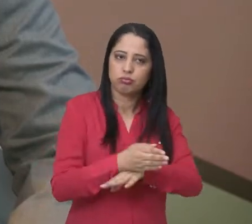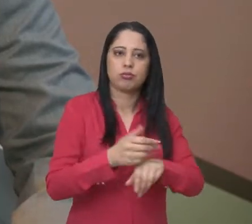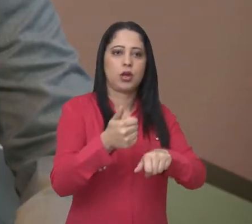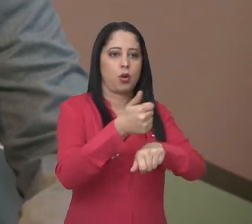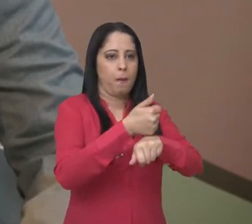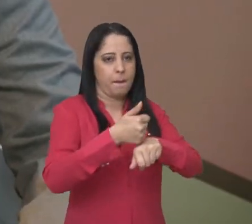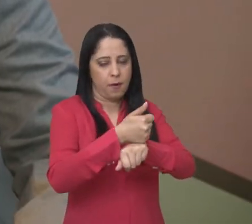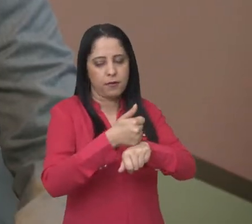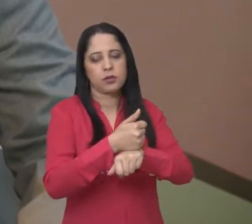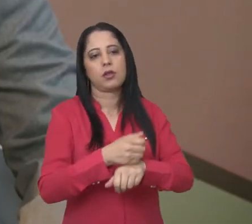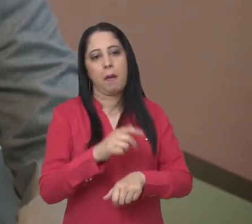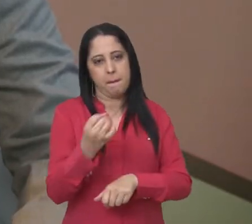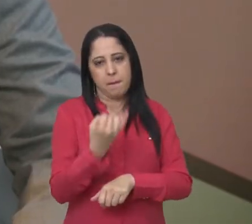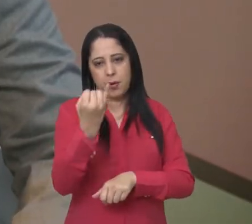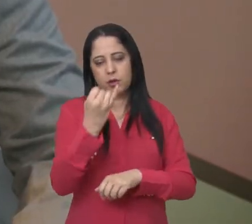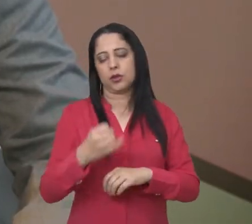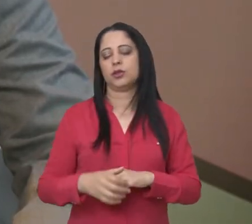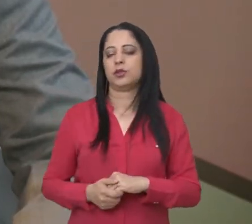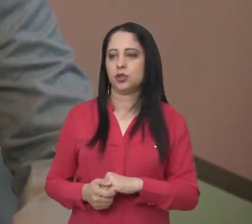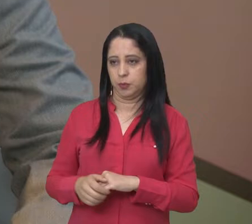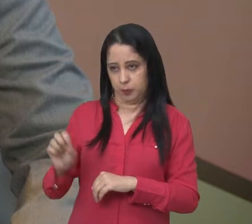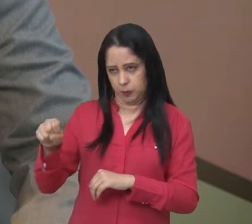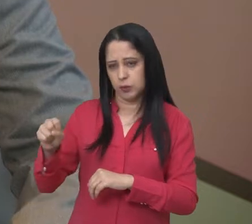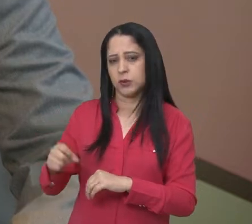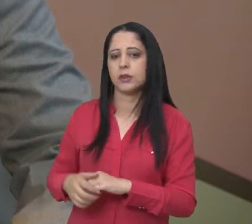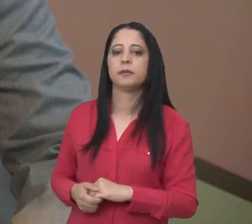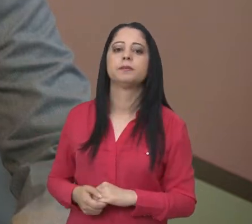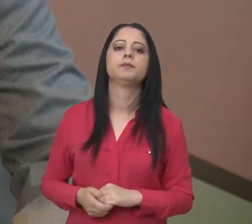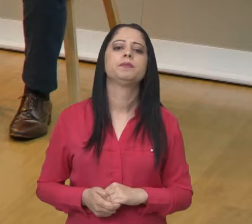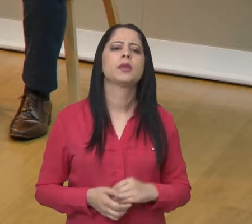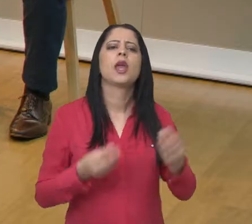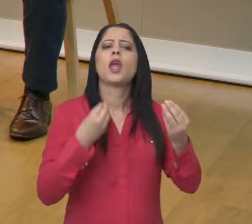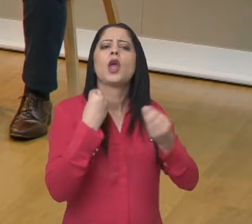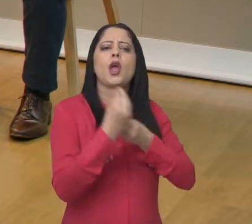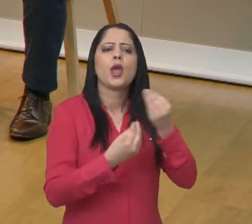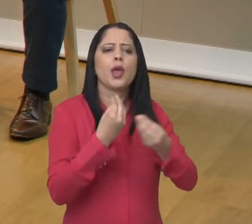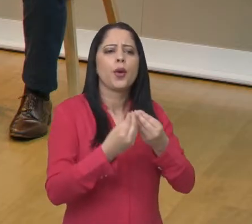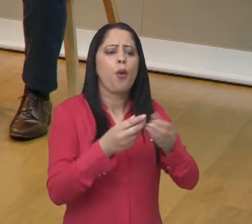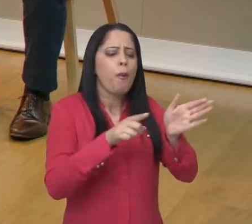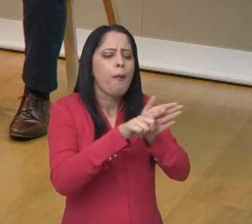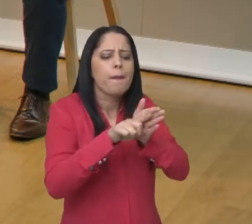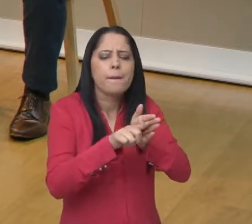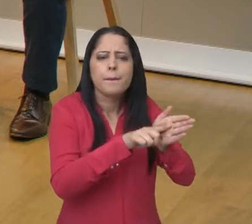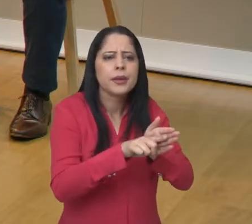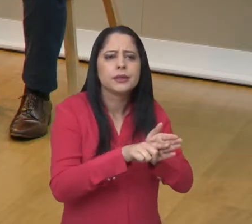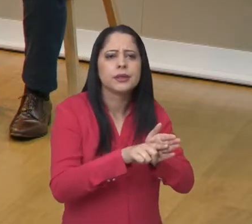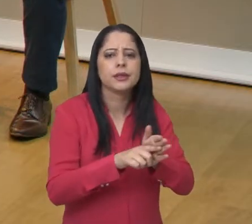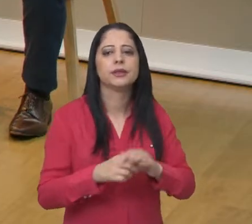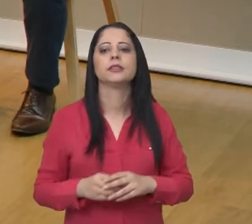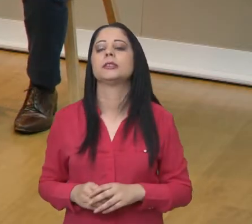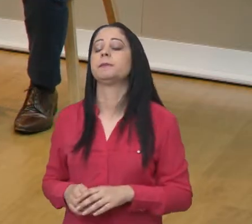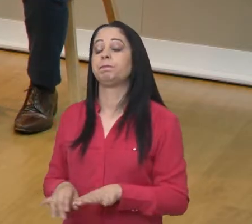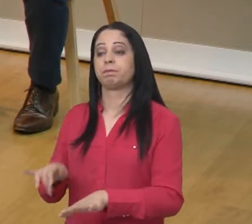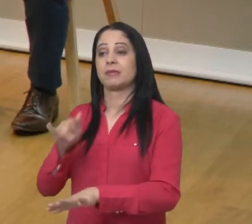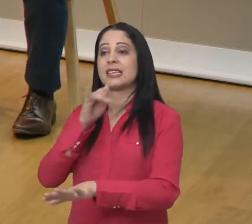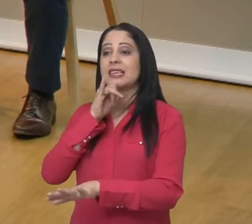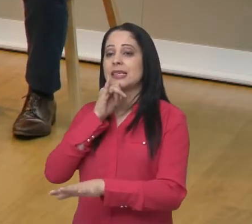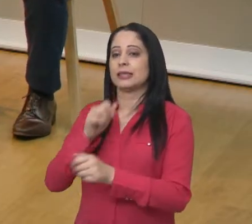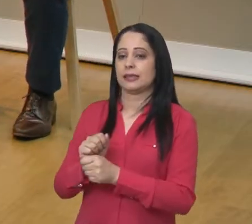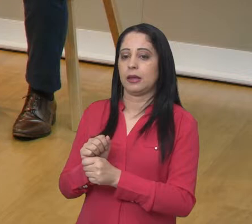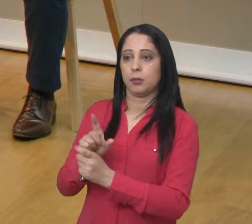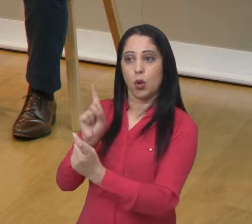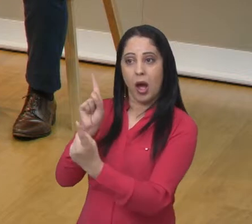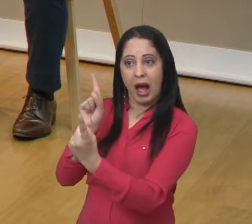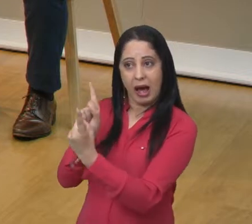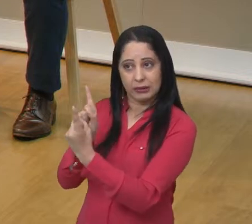para que ele possa mapear todos esses problemas que podem estar relacionados. E como é realizado esse mapeamento, geralmente? Começa geralmente